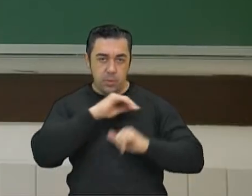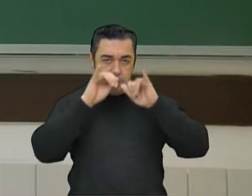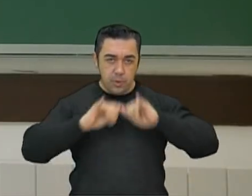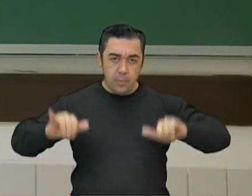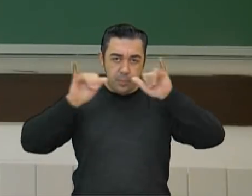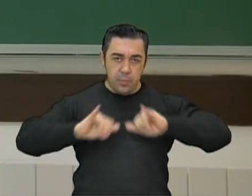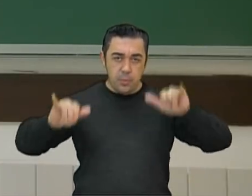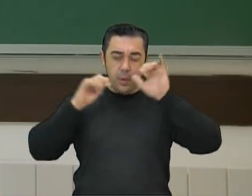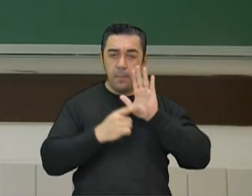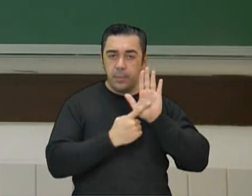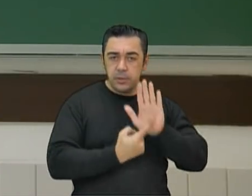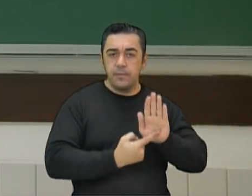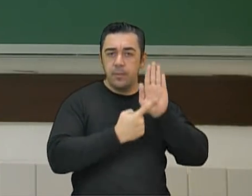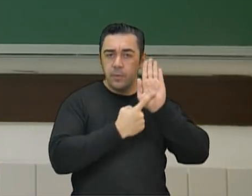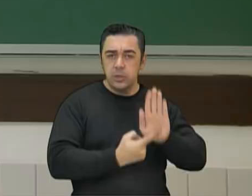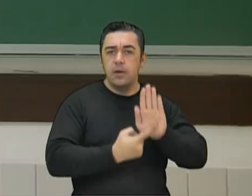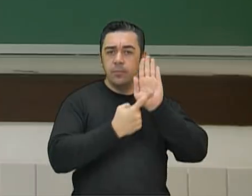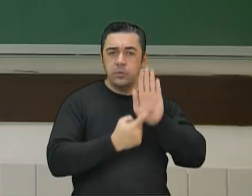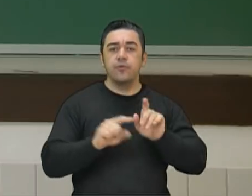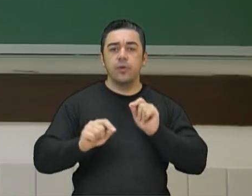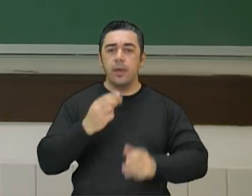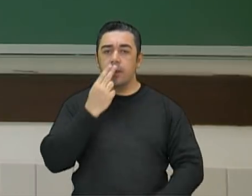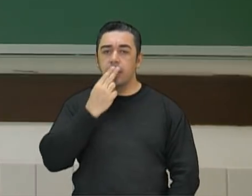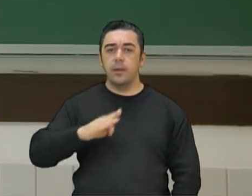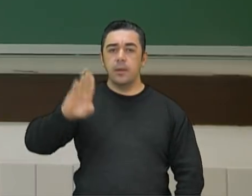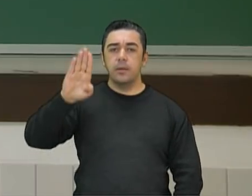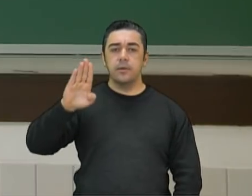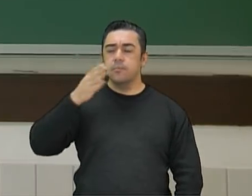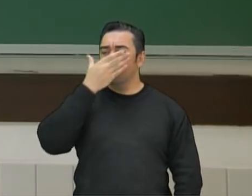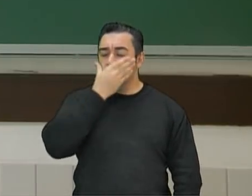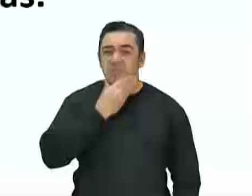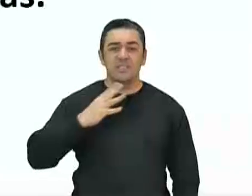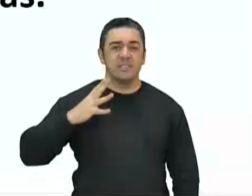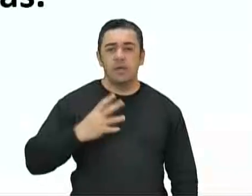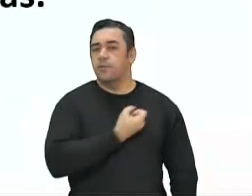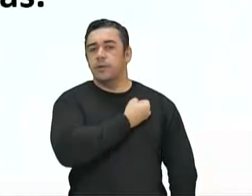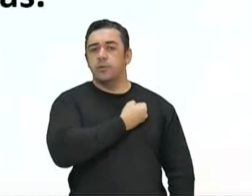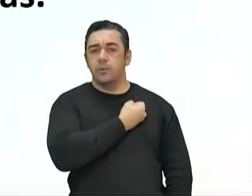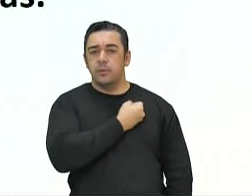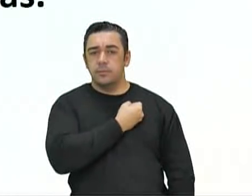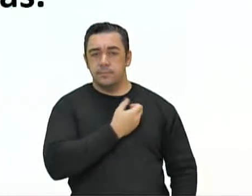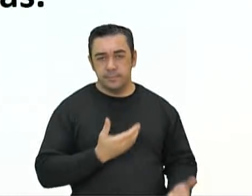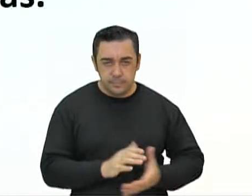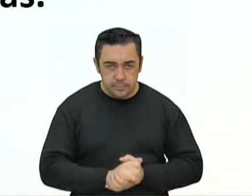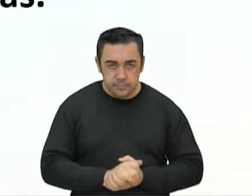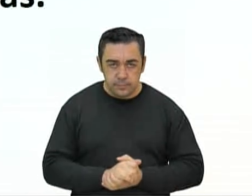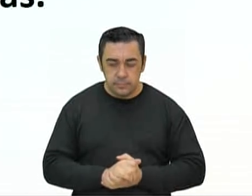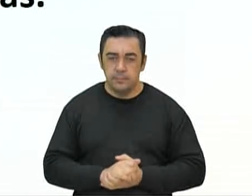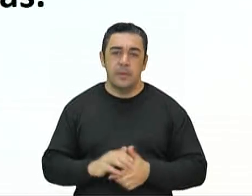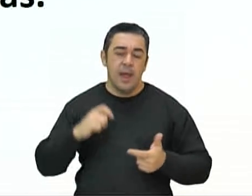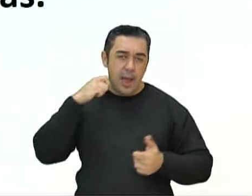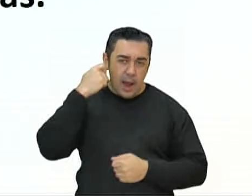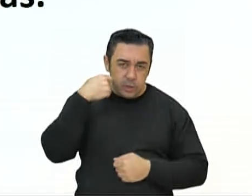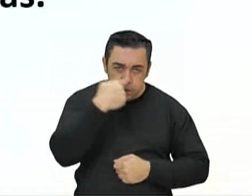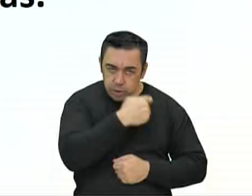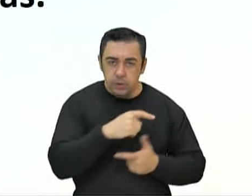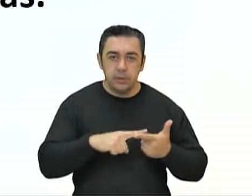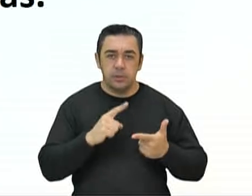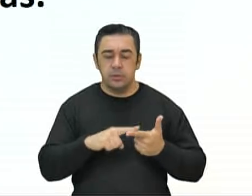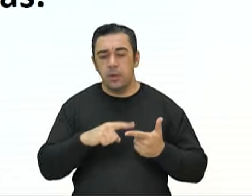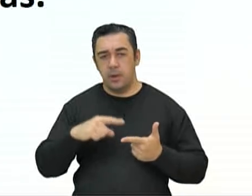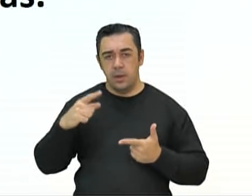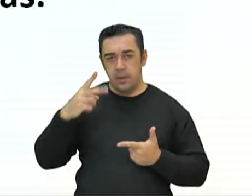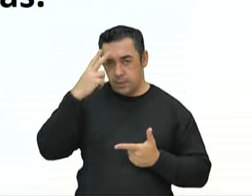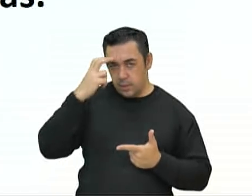apresentava Hitler como salvador, o herói esperado. Artistas, intelectuais e cientistas